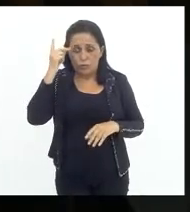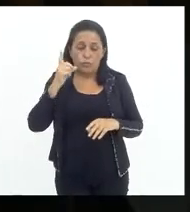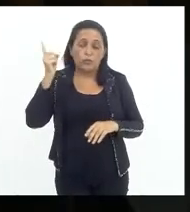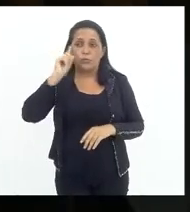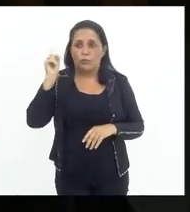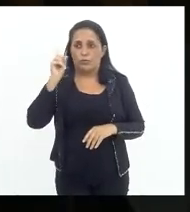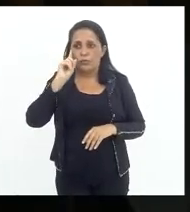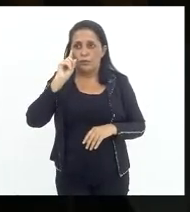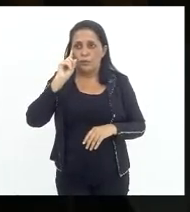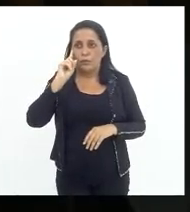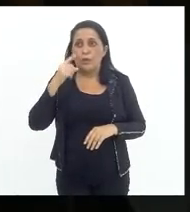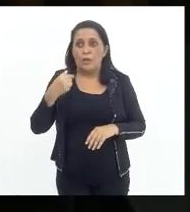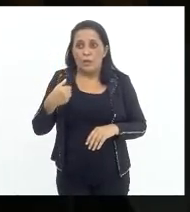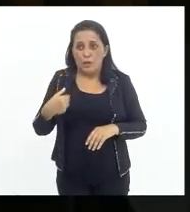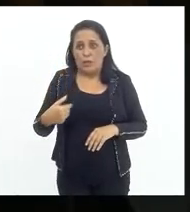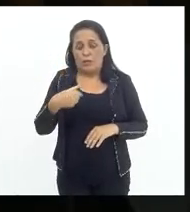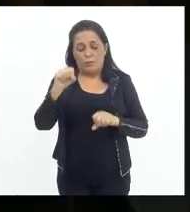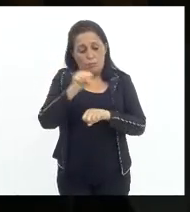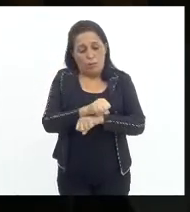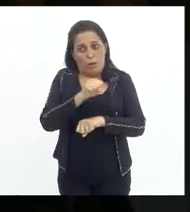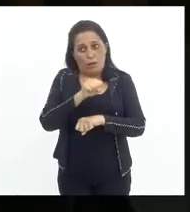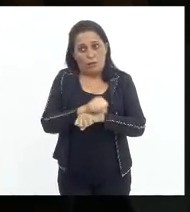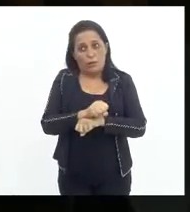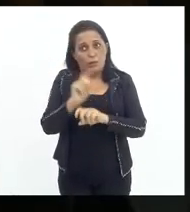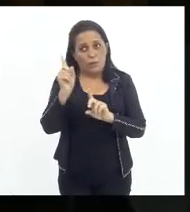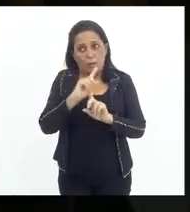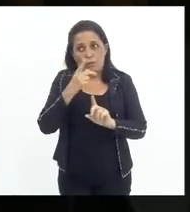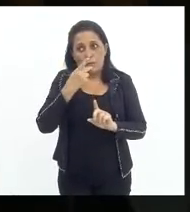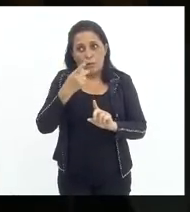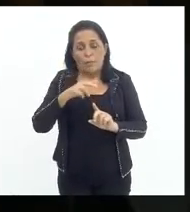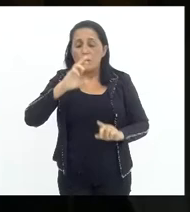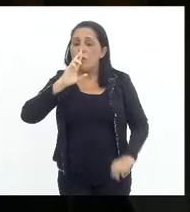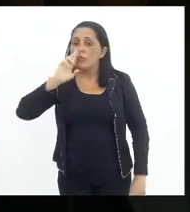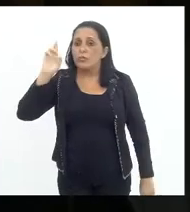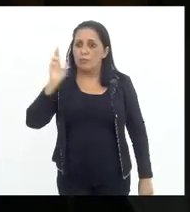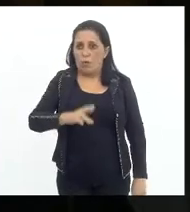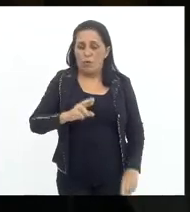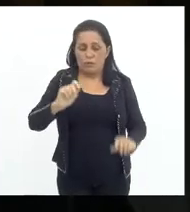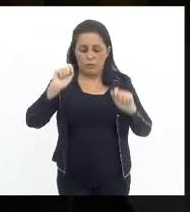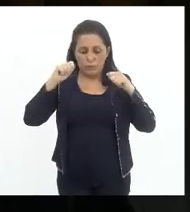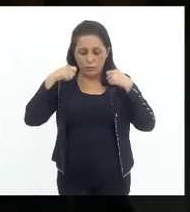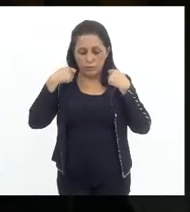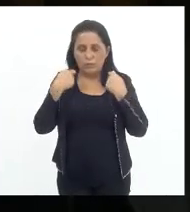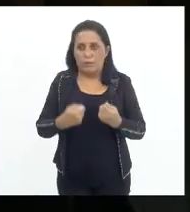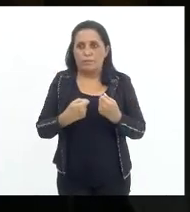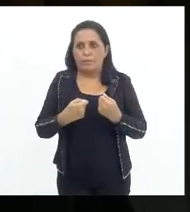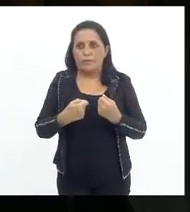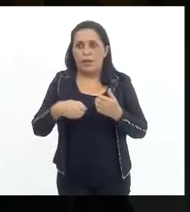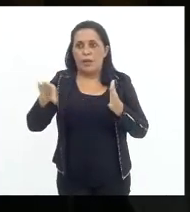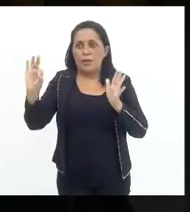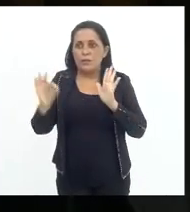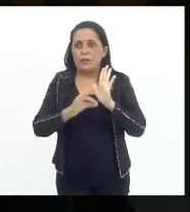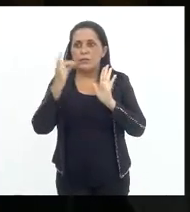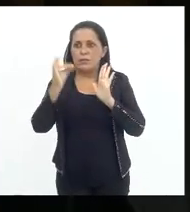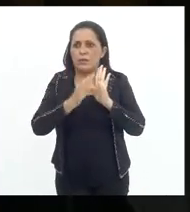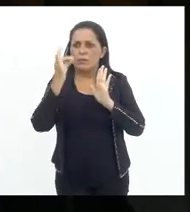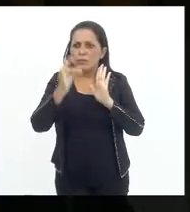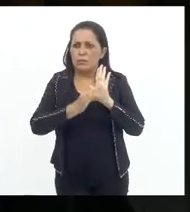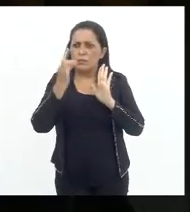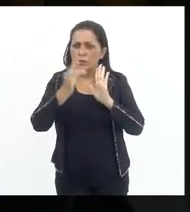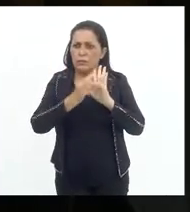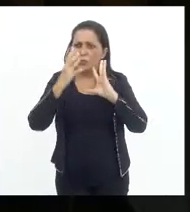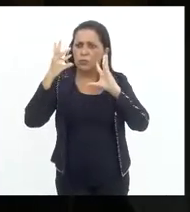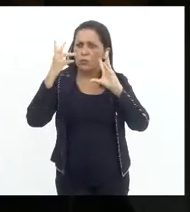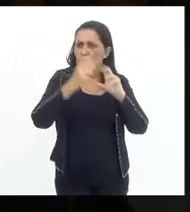inaceitável Espero que não se trate disso e a melhor resposta que pode ser nada é assinatura imediata